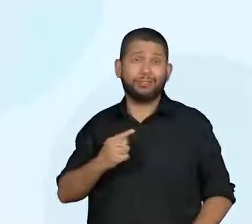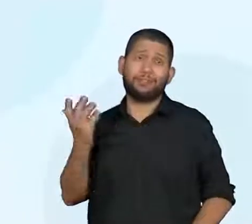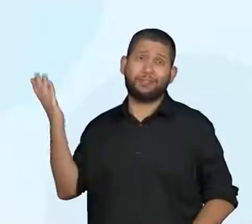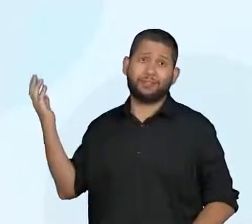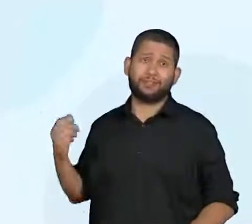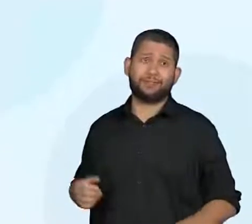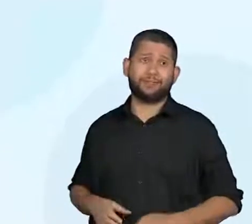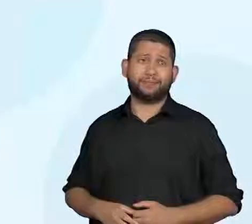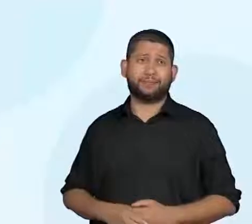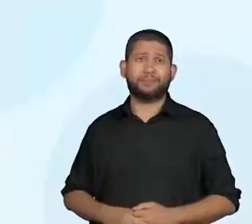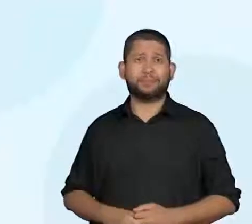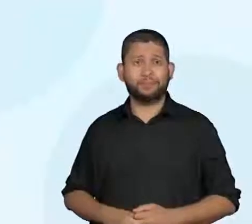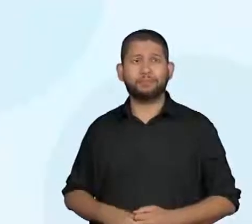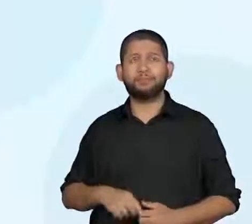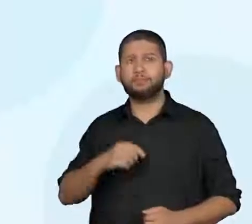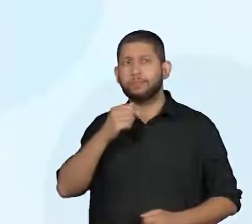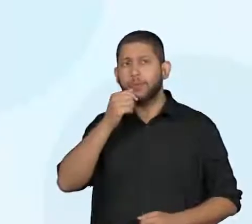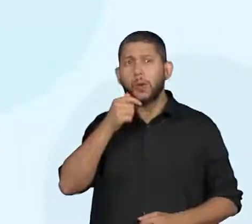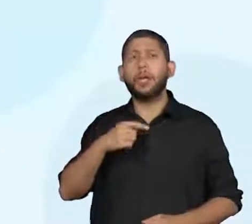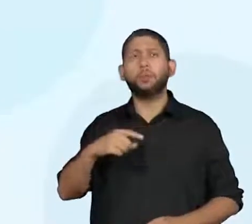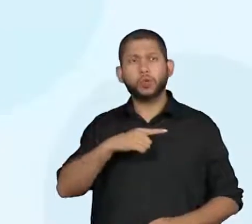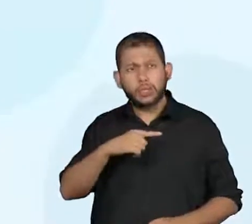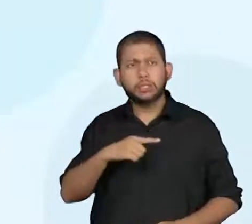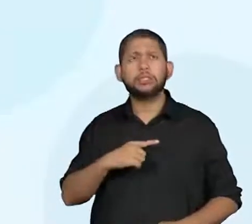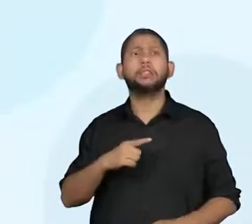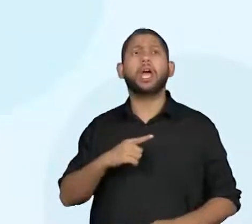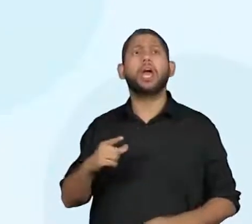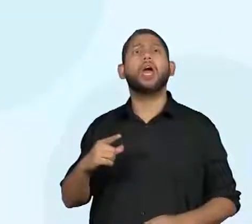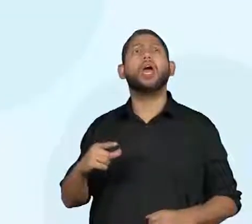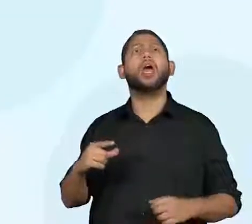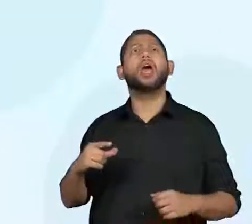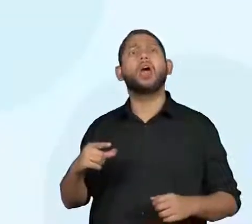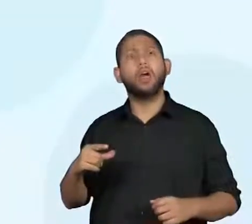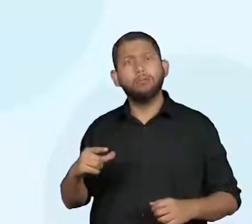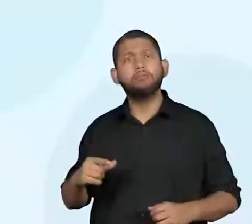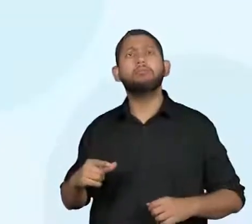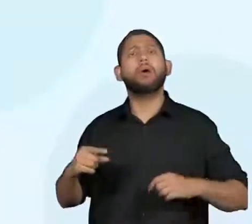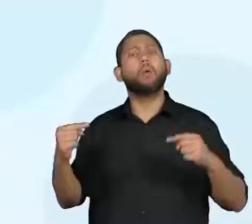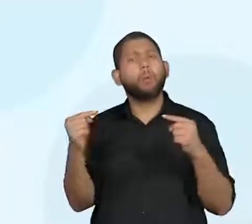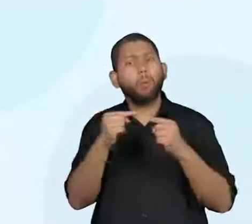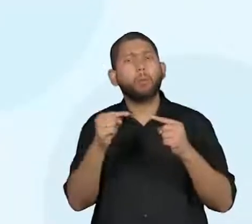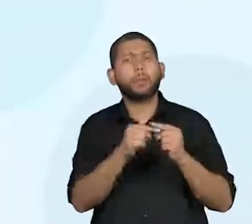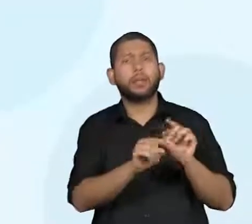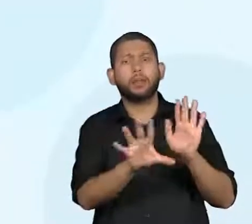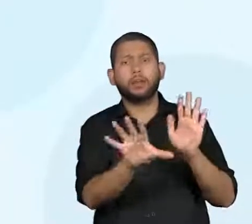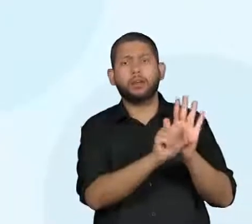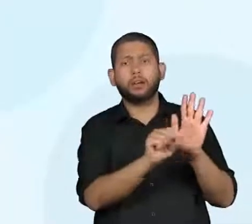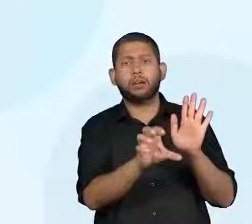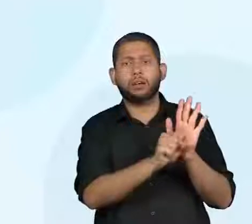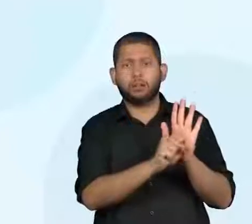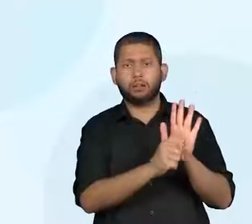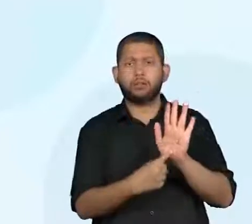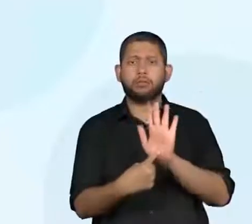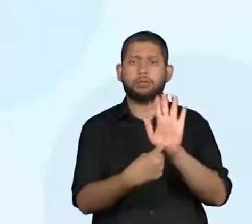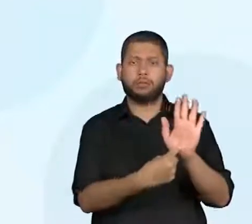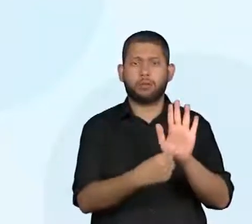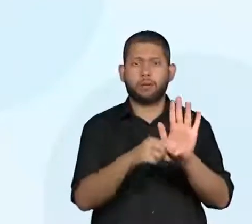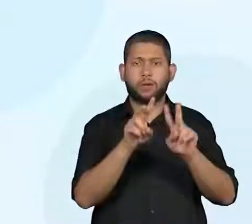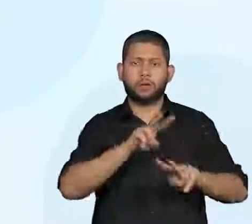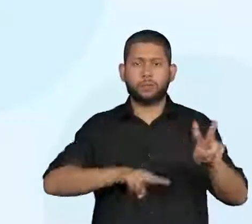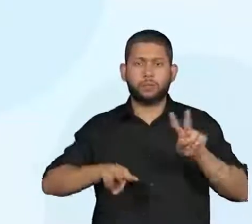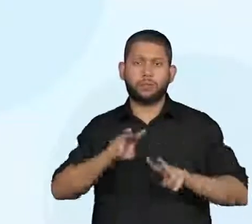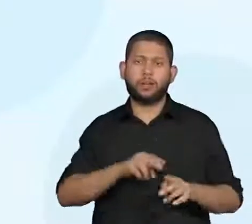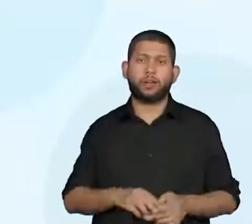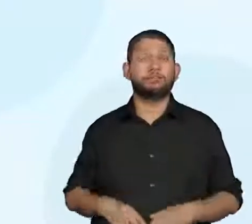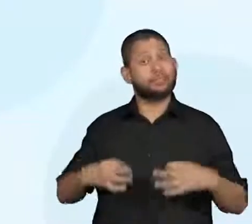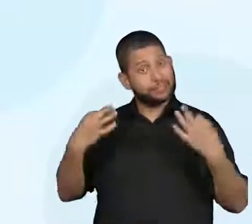nenhuma também sai. Os emojis têm relação com ideogramas.